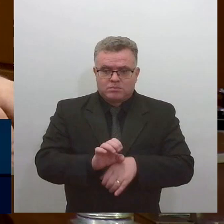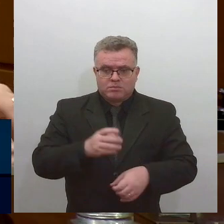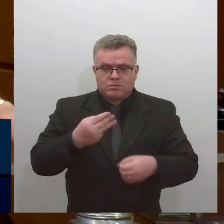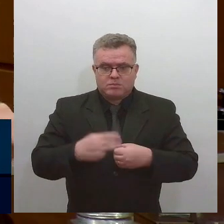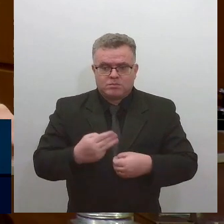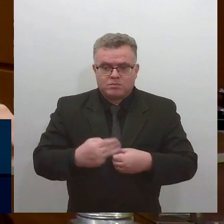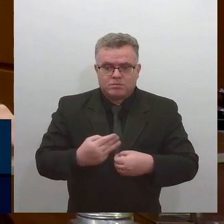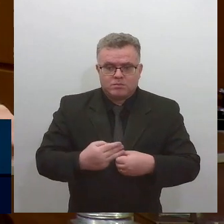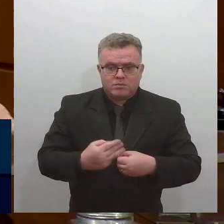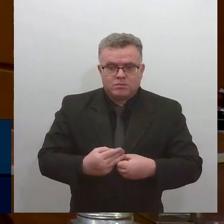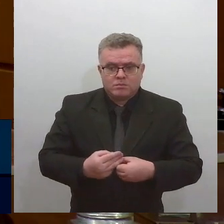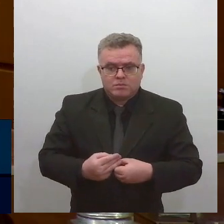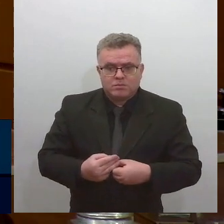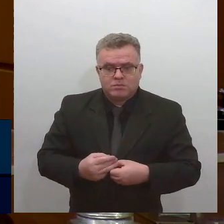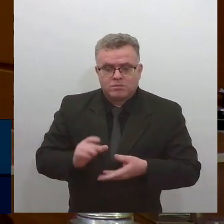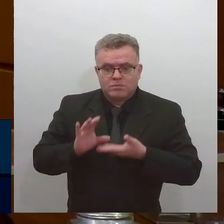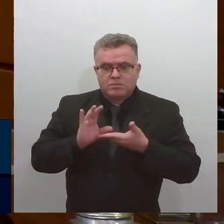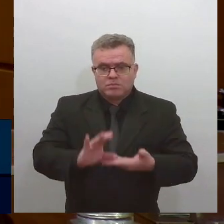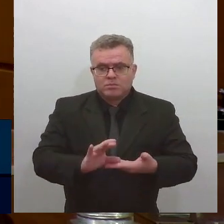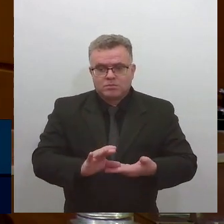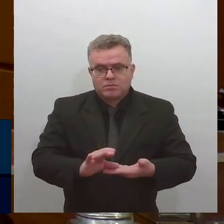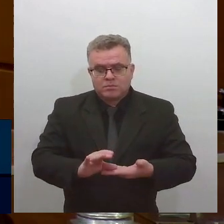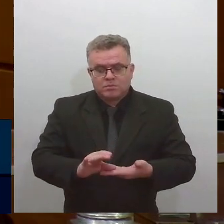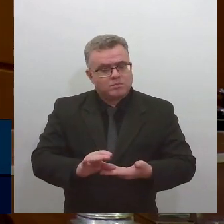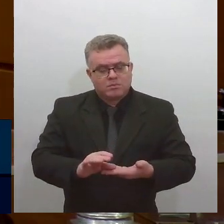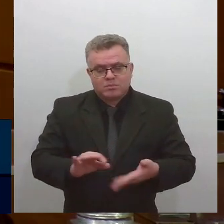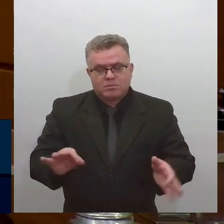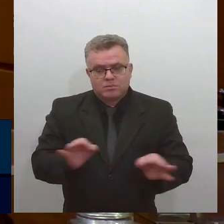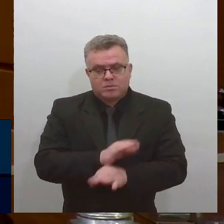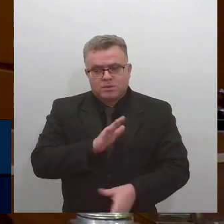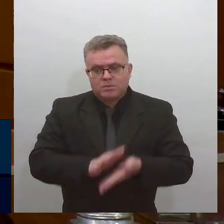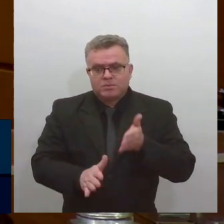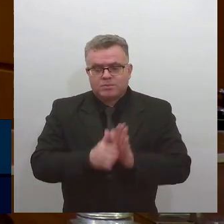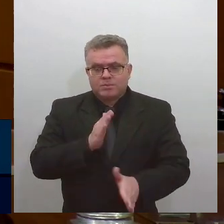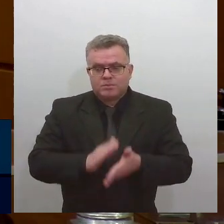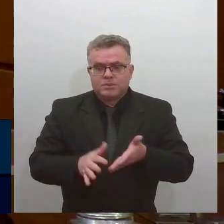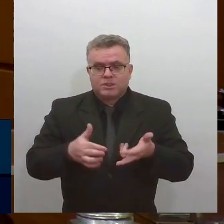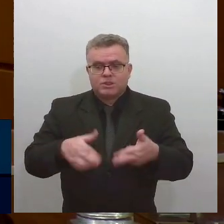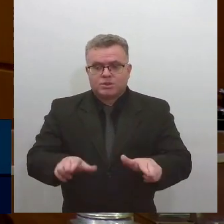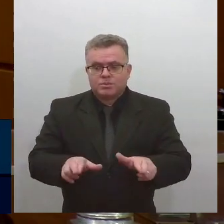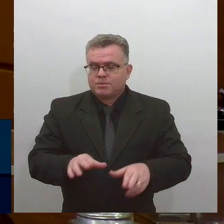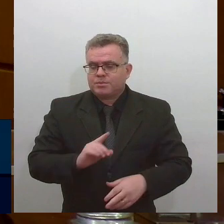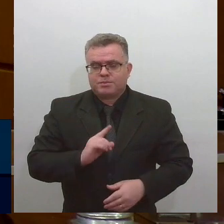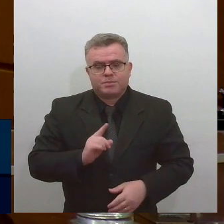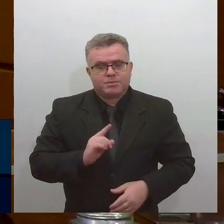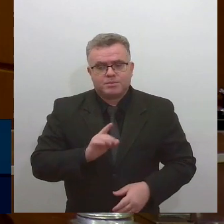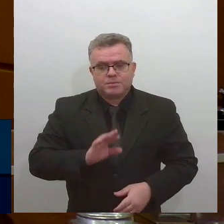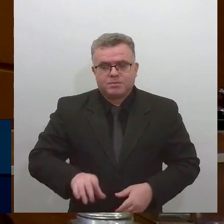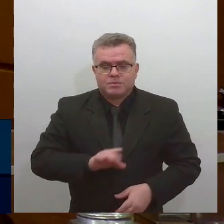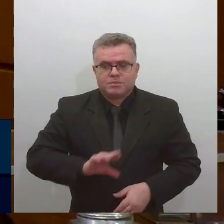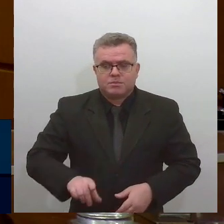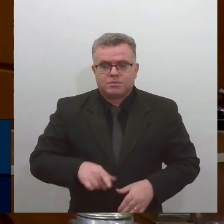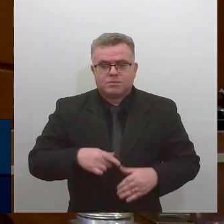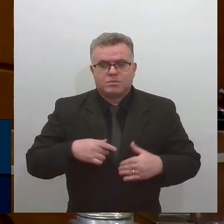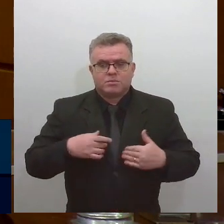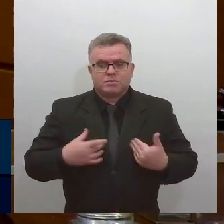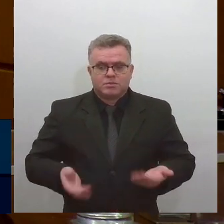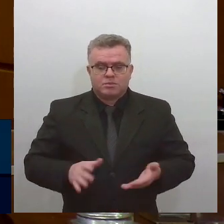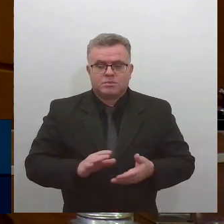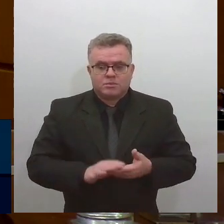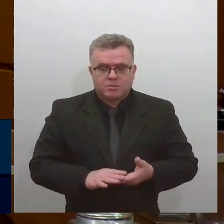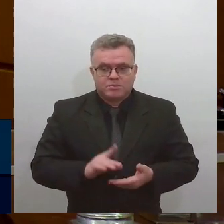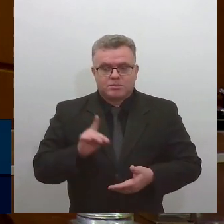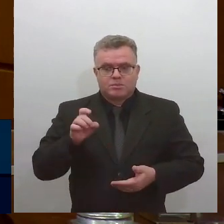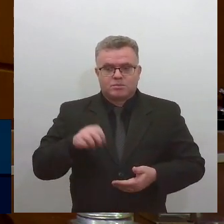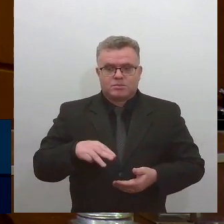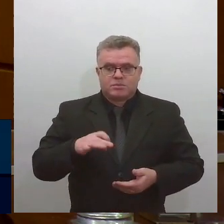fazer um dado relevante é que entre o denit tomar a decisão de fazer uma intervenção de duplicação por